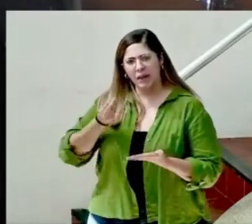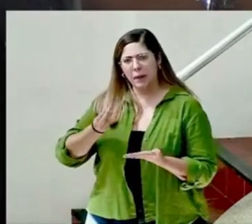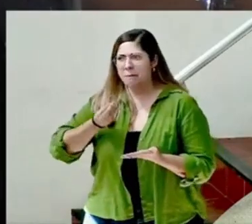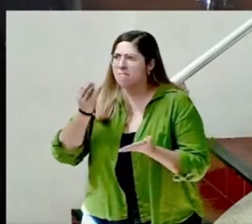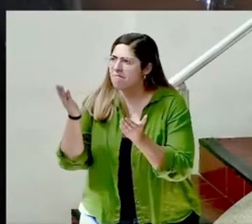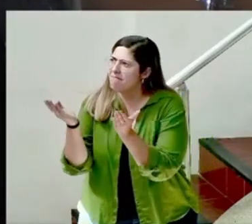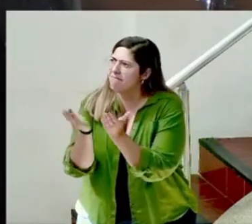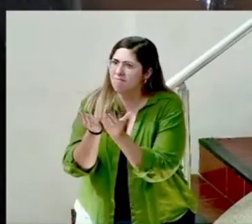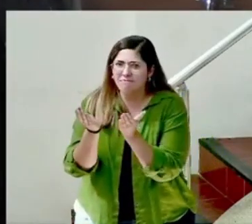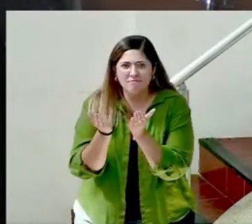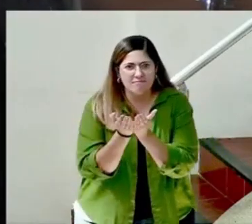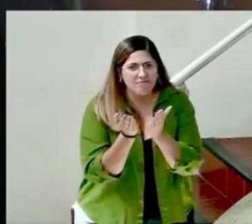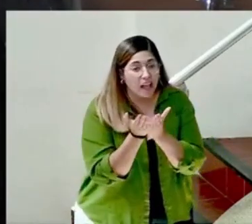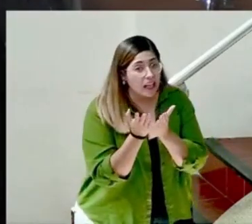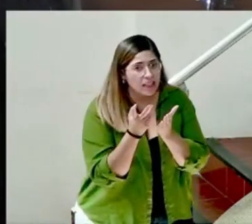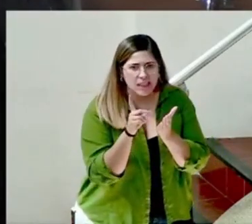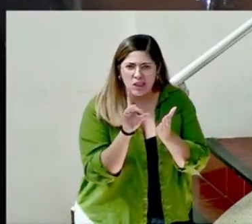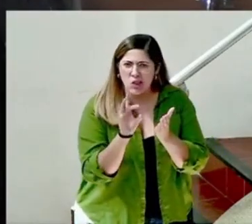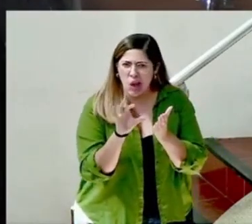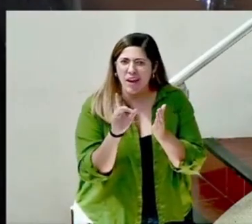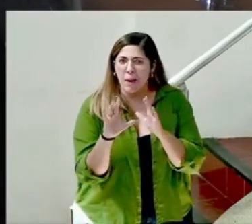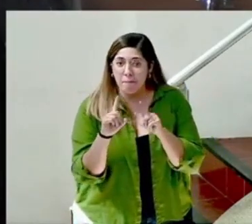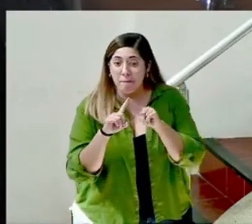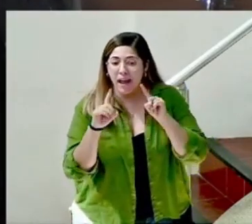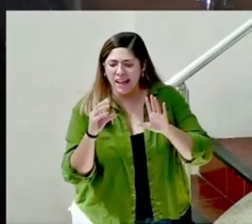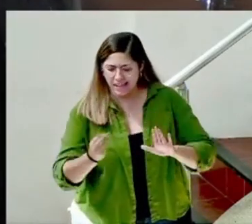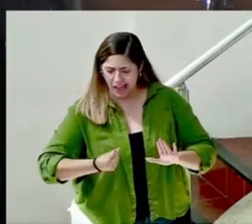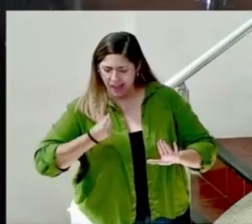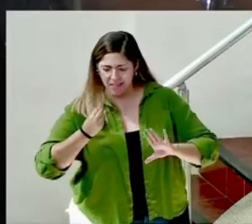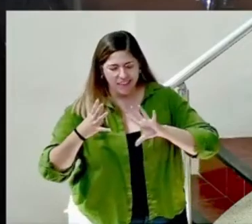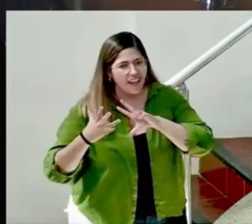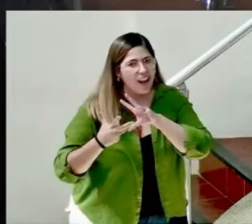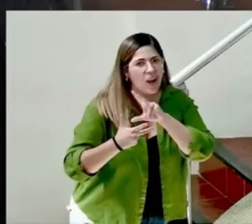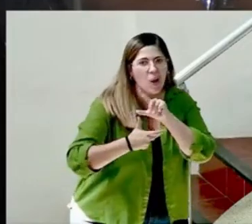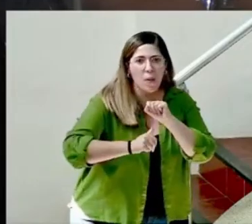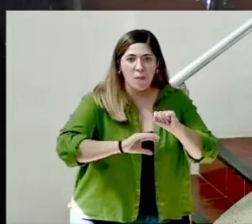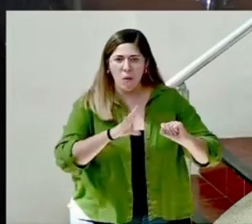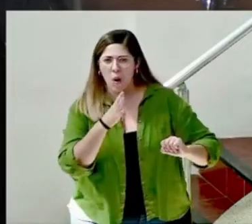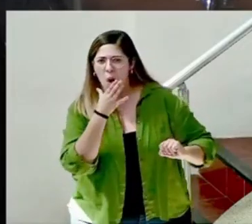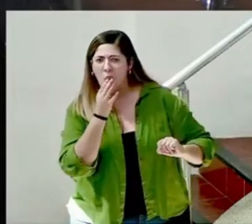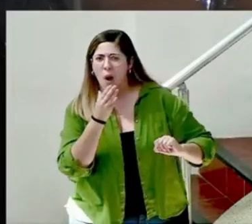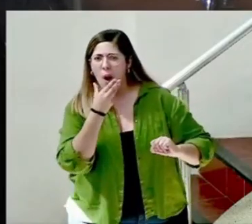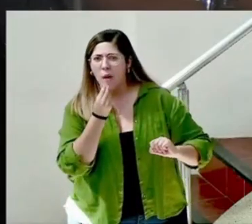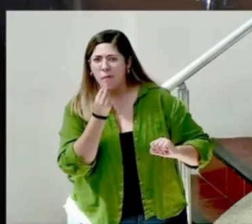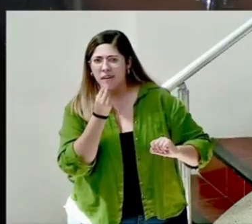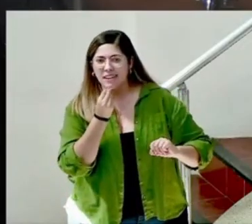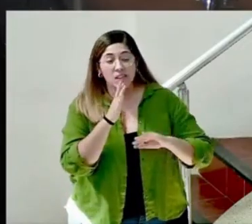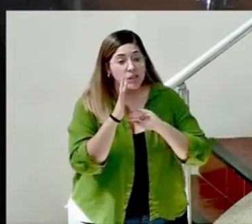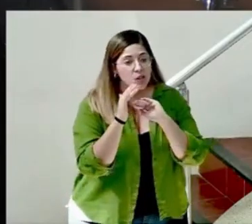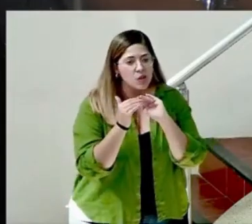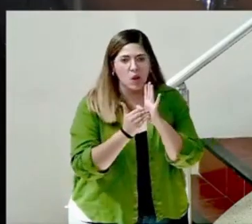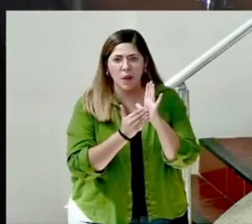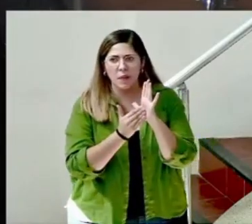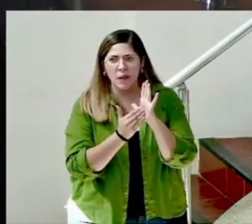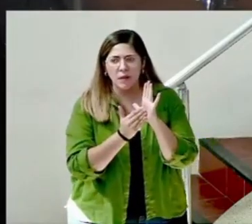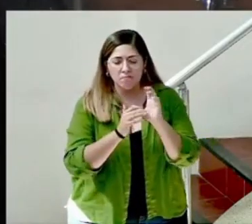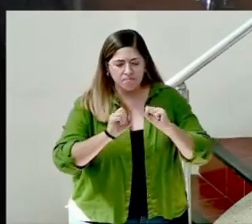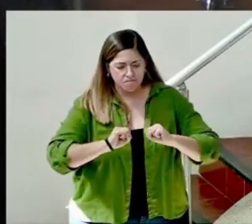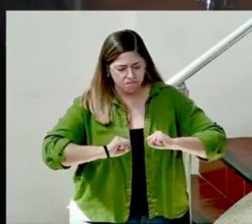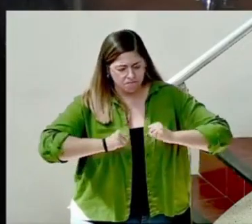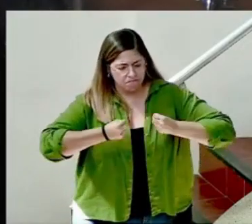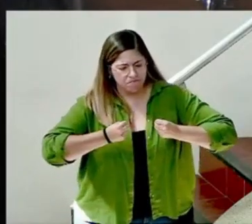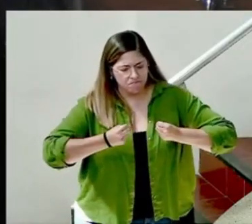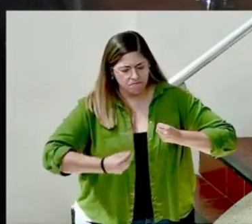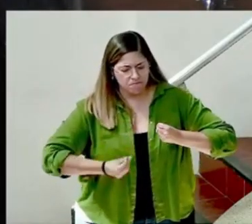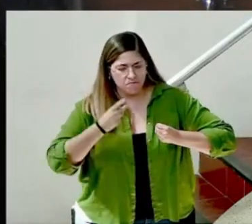é impulsionada pelo jeito como nós vemos as coisas na vida. Vou